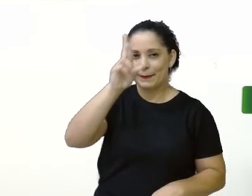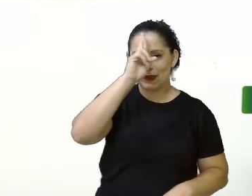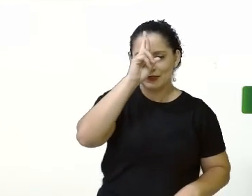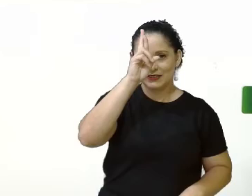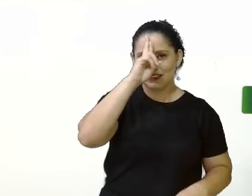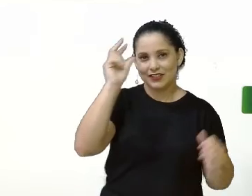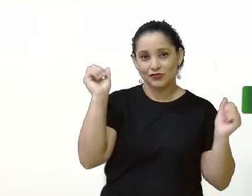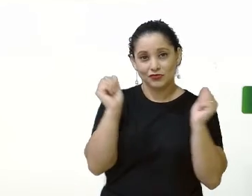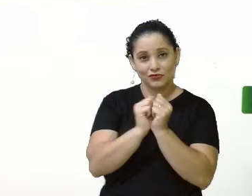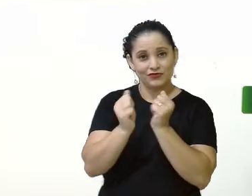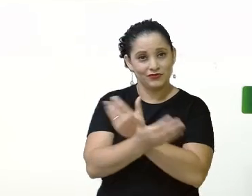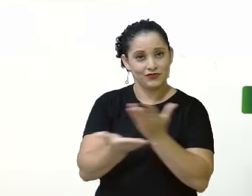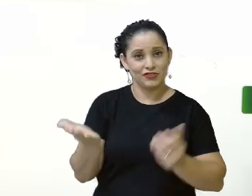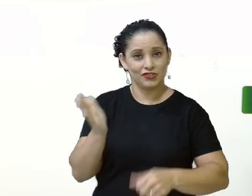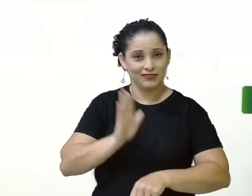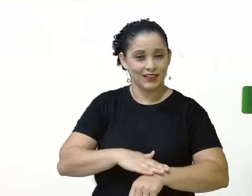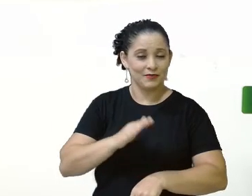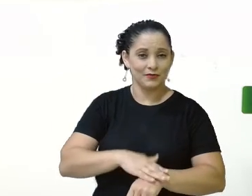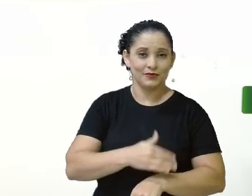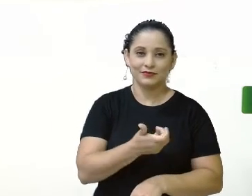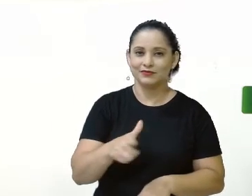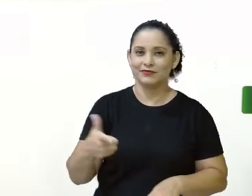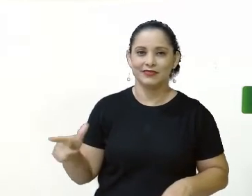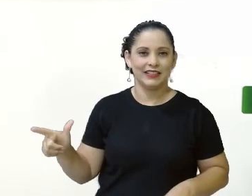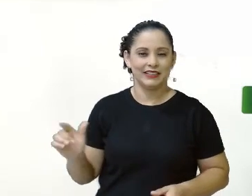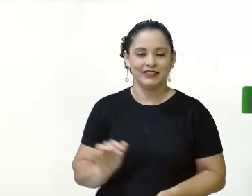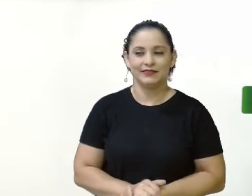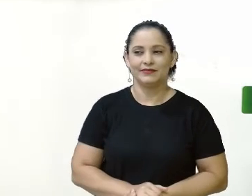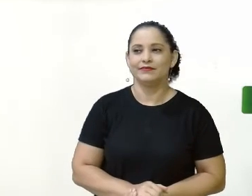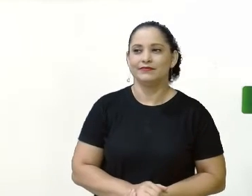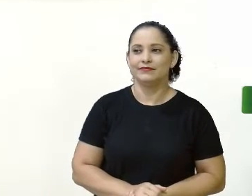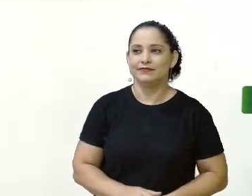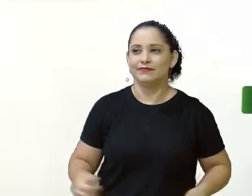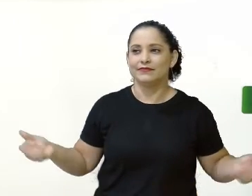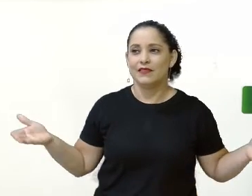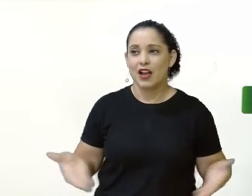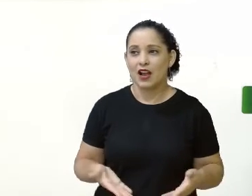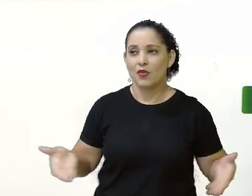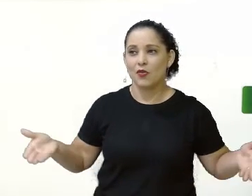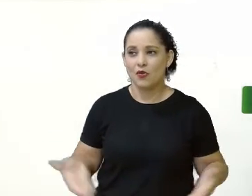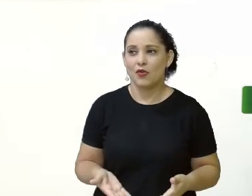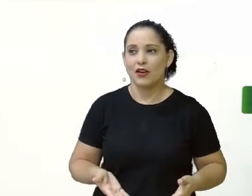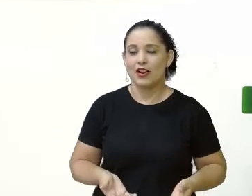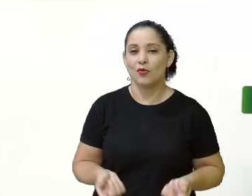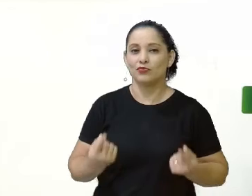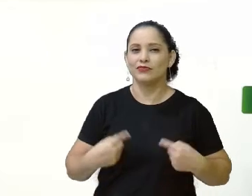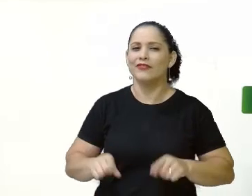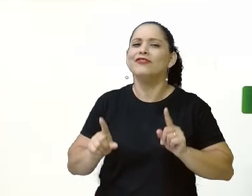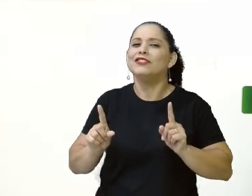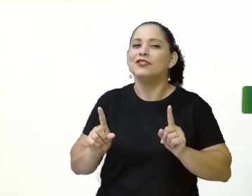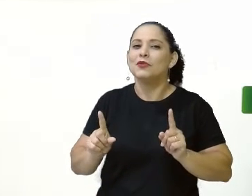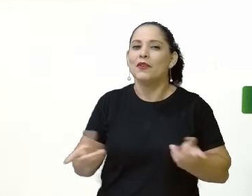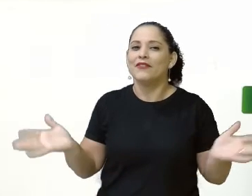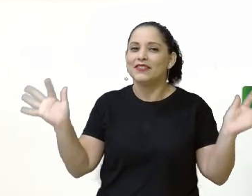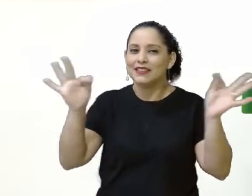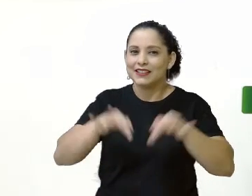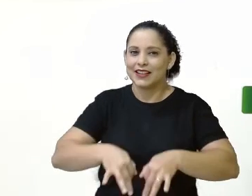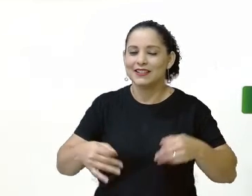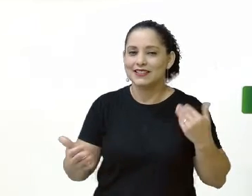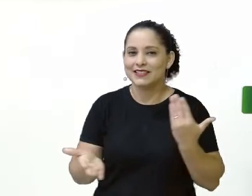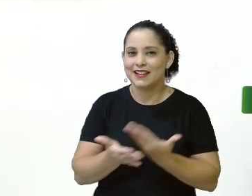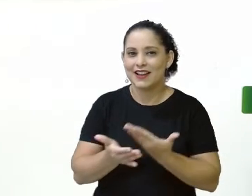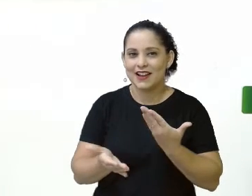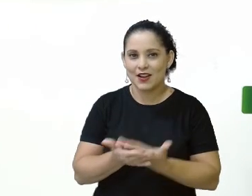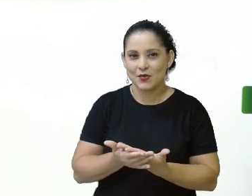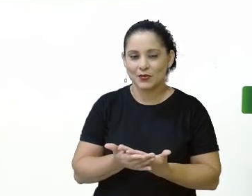com vocês, mas não dá tempo. Já vou para o desafio, para a gente finalizar a nossa